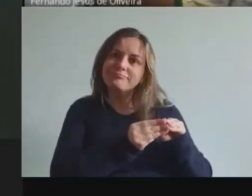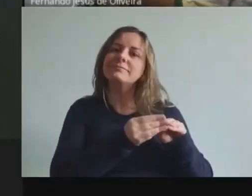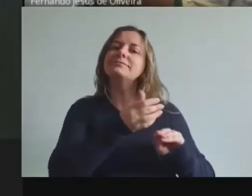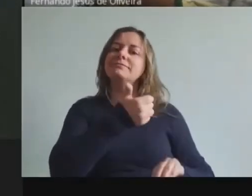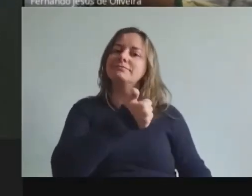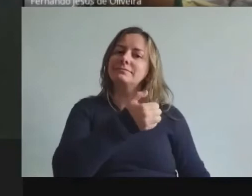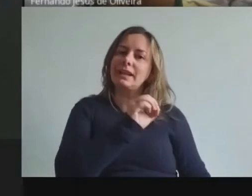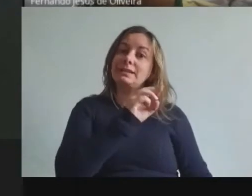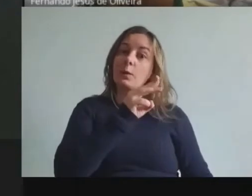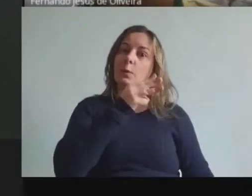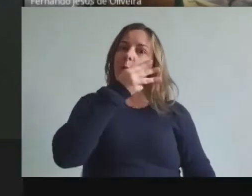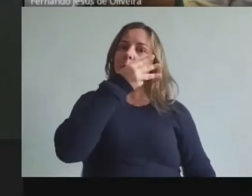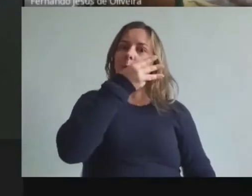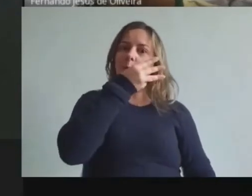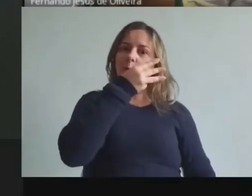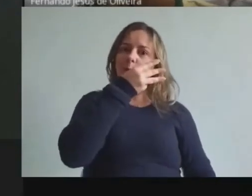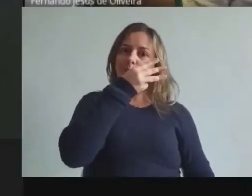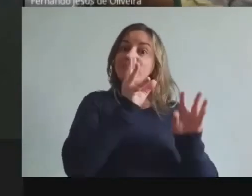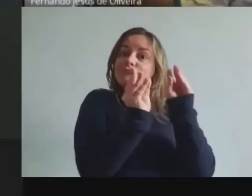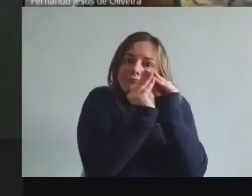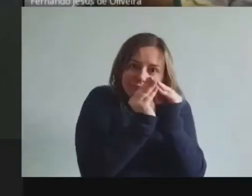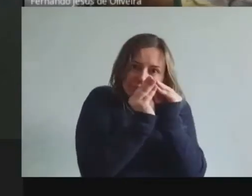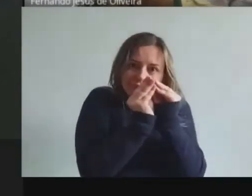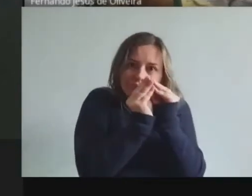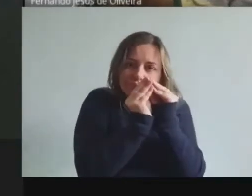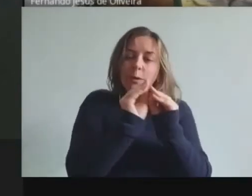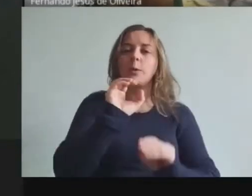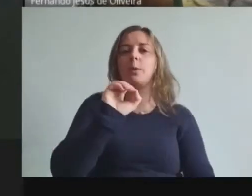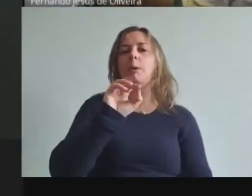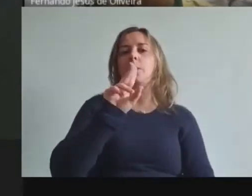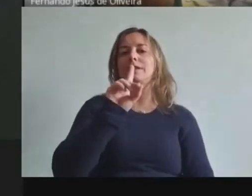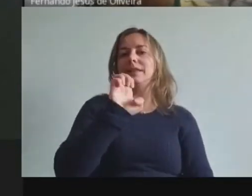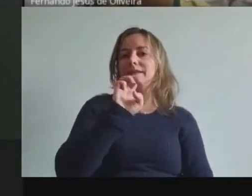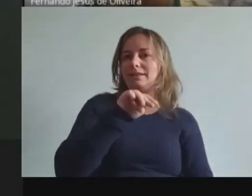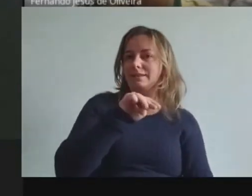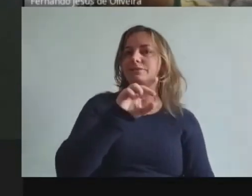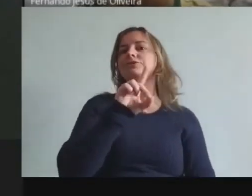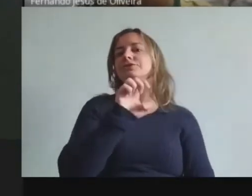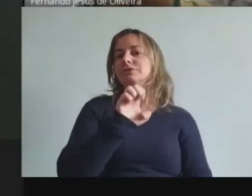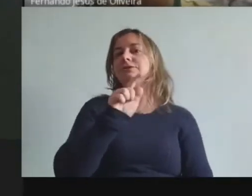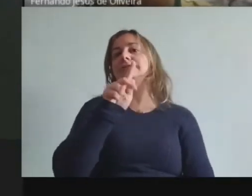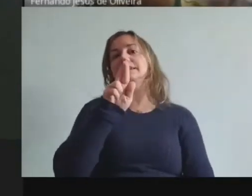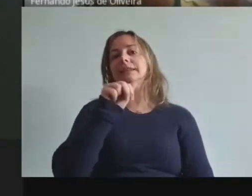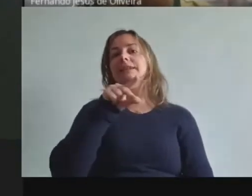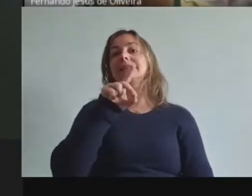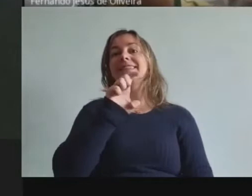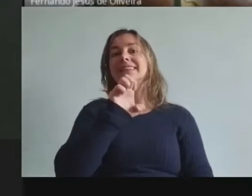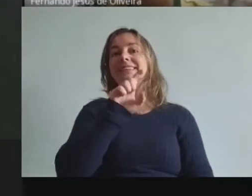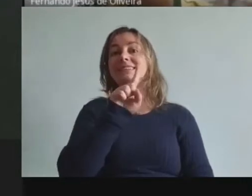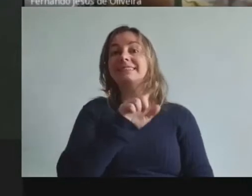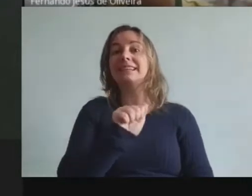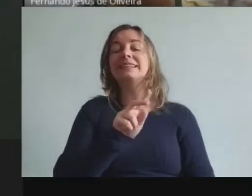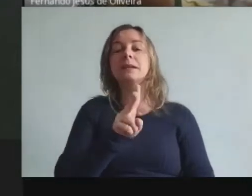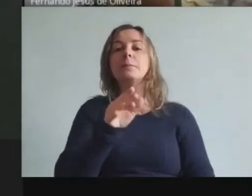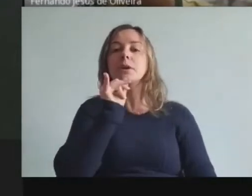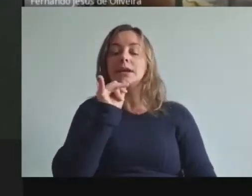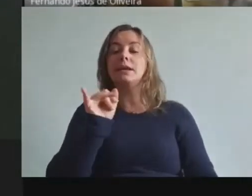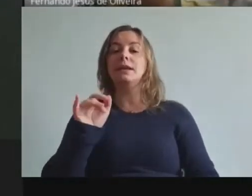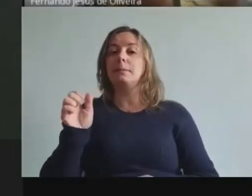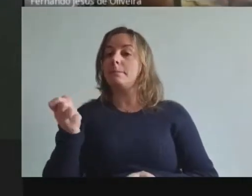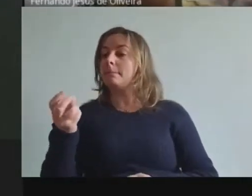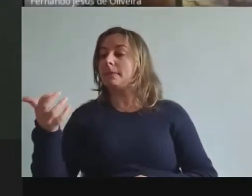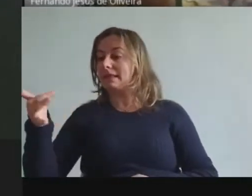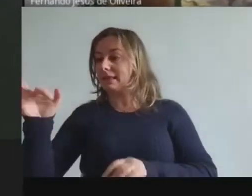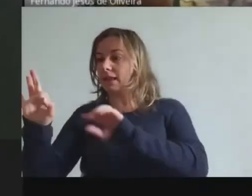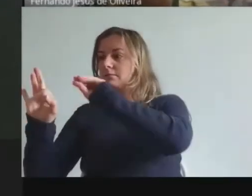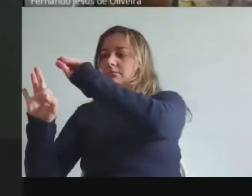cubo. Ok? Vocês vão perceber que todo número, ele sempre está entre duas ordens de grandeza, entre duas potências de 10. Uma